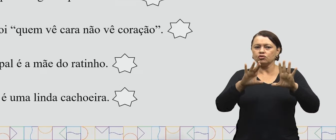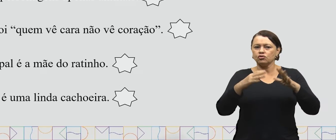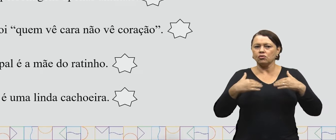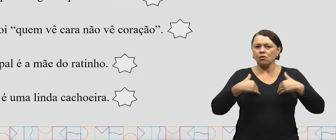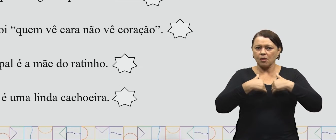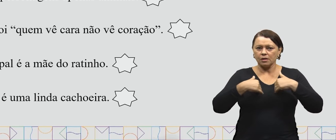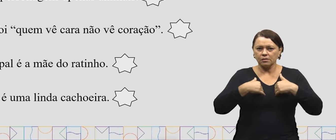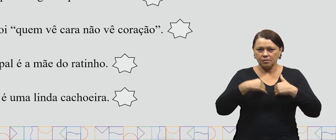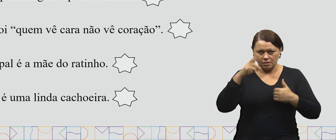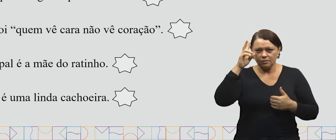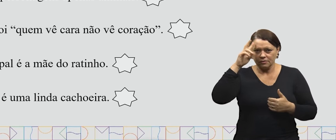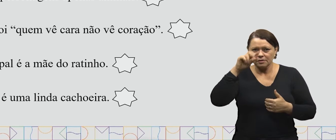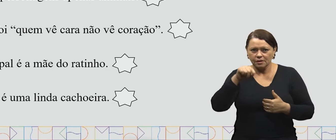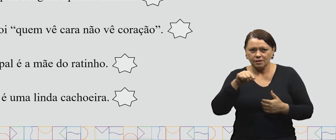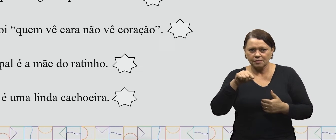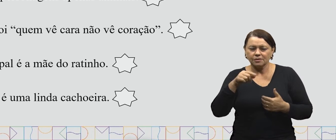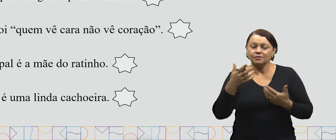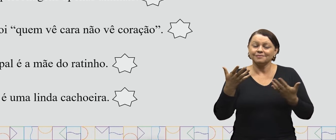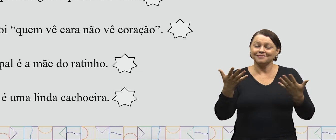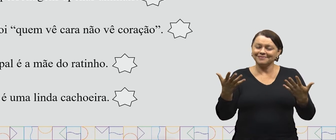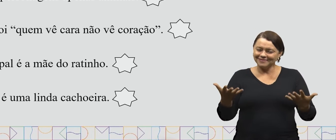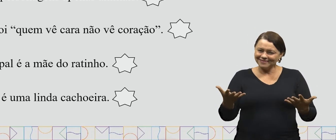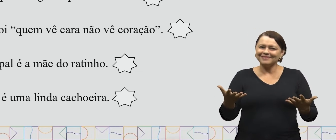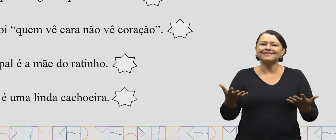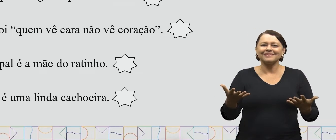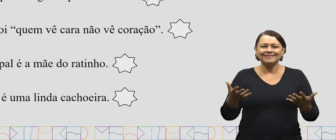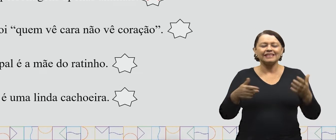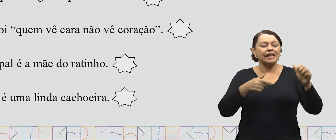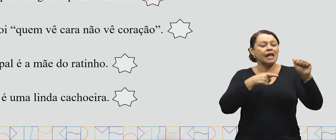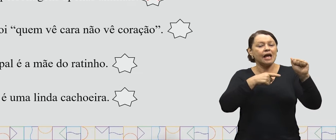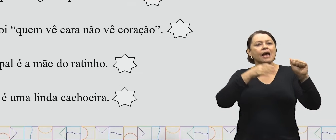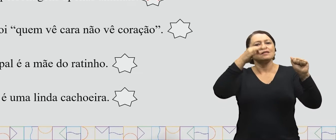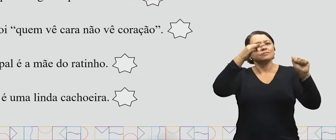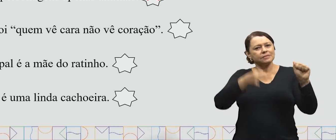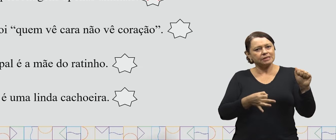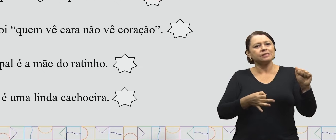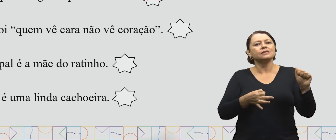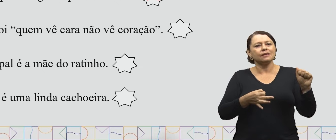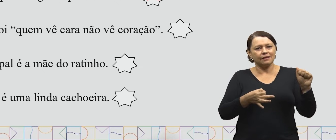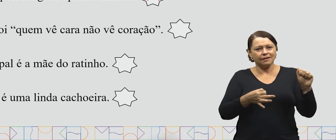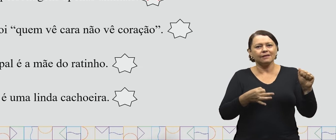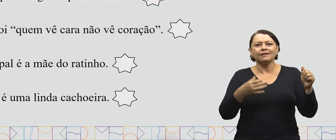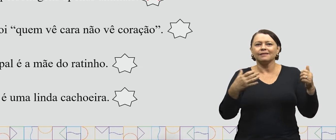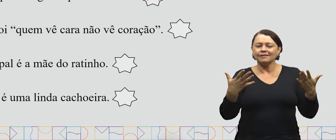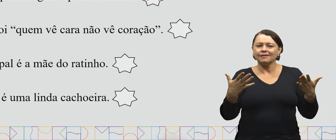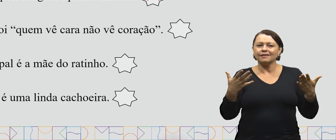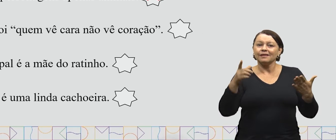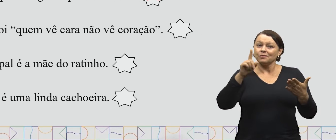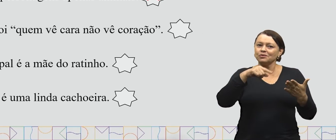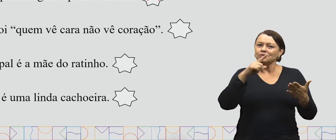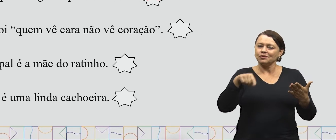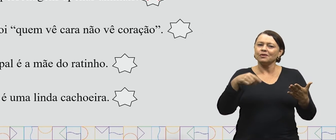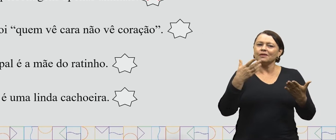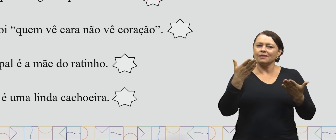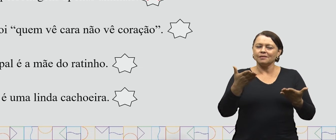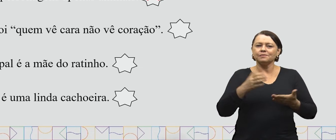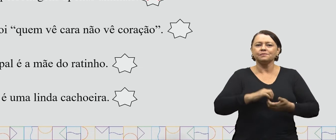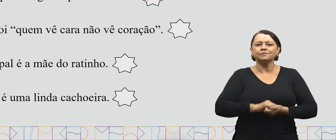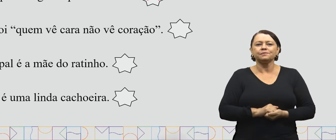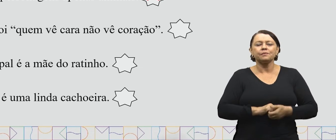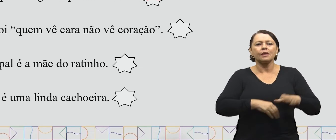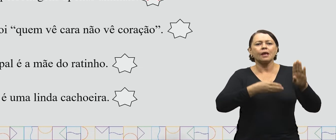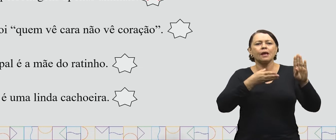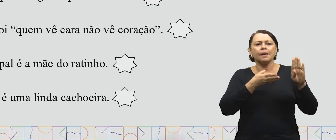animais. Você lembra disso? Exatamente! A letra A está correta. Portanto, marcamos com um